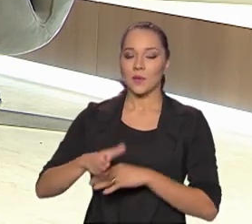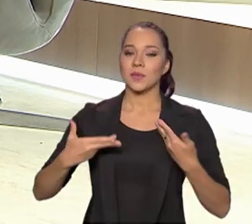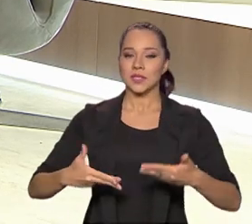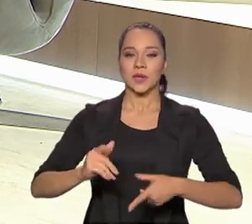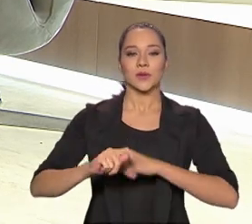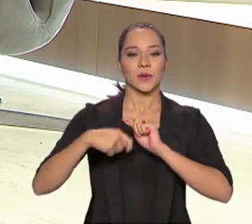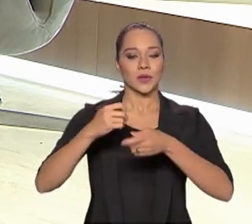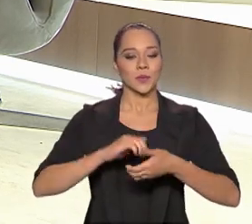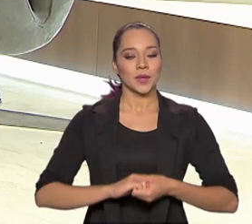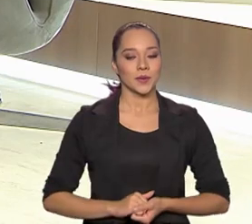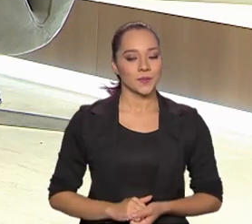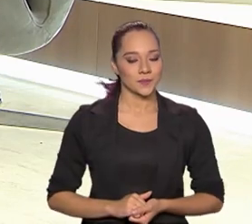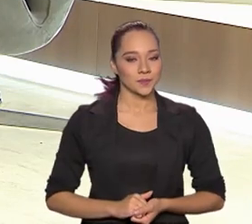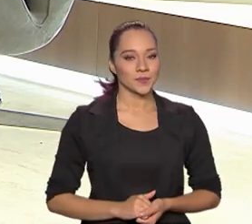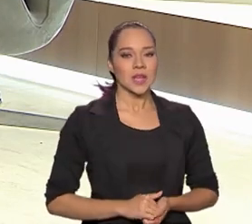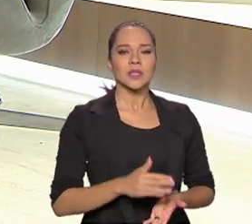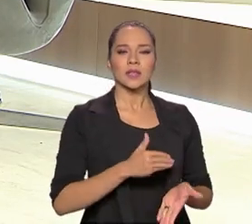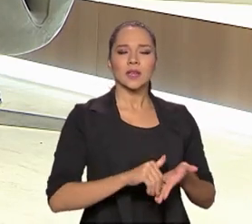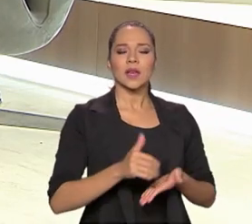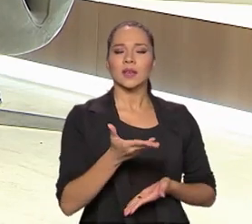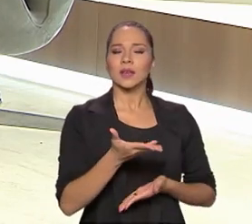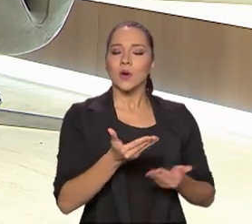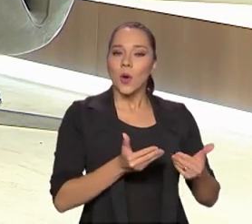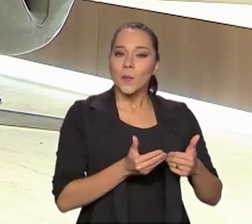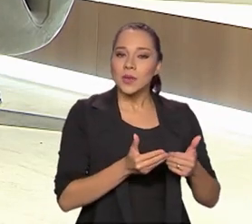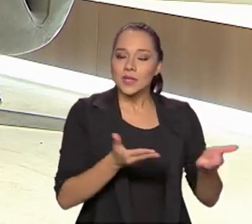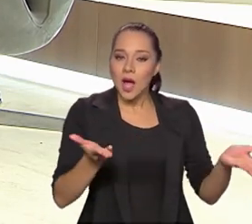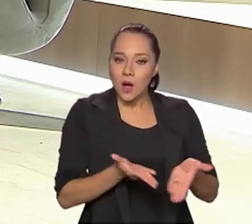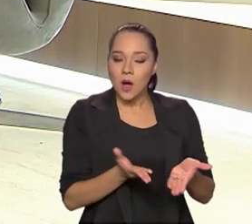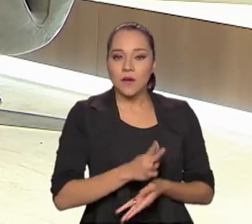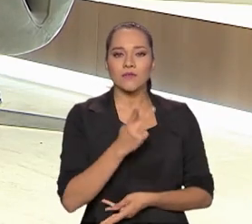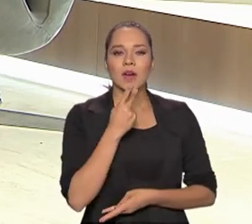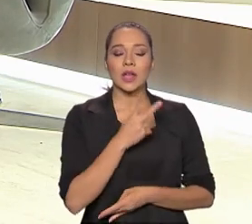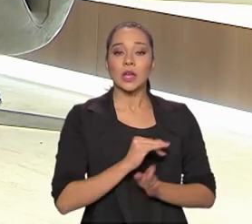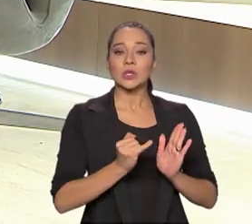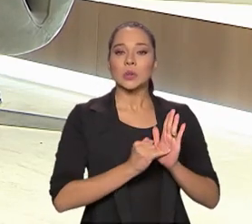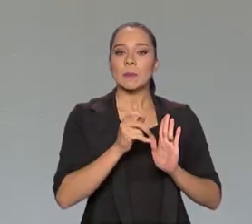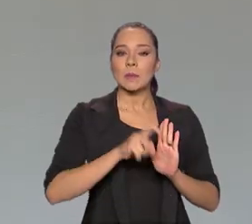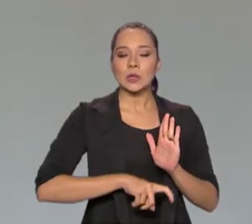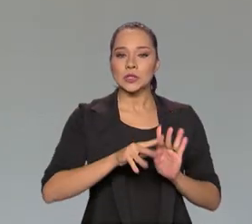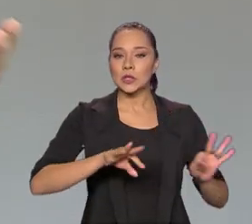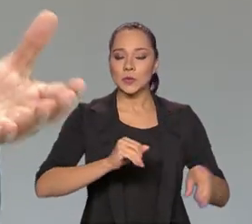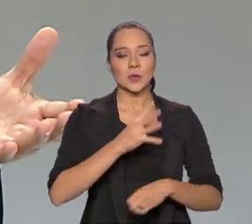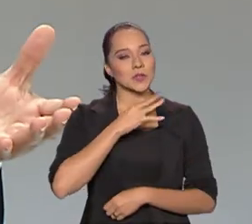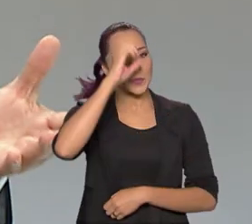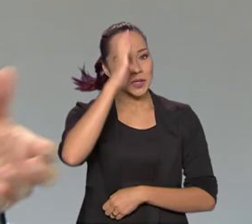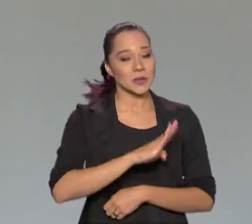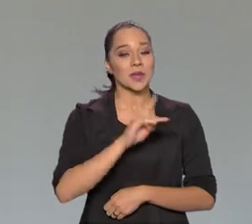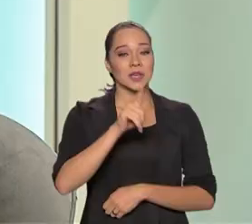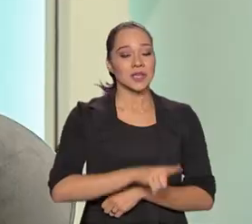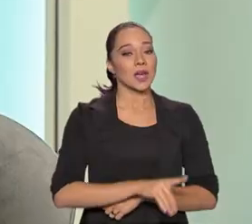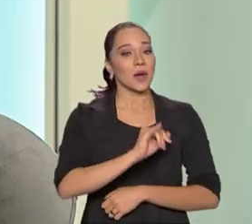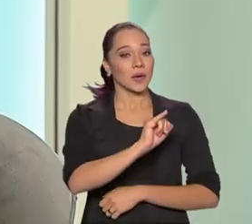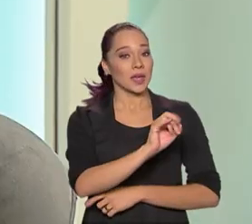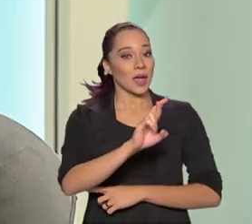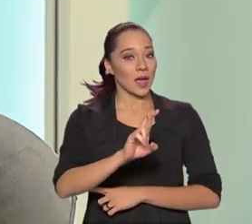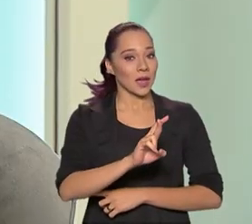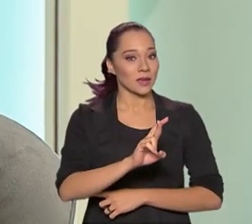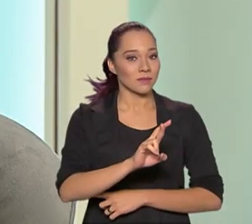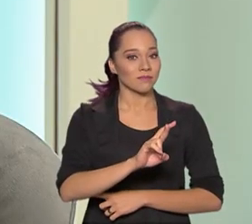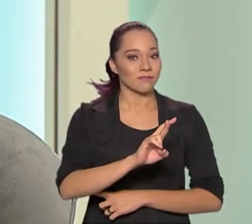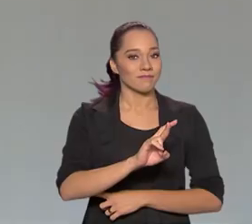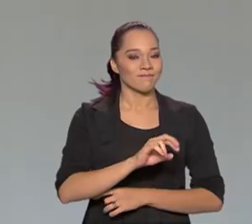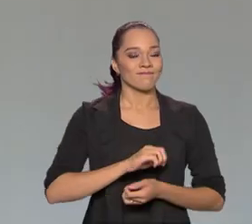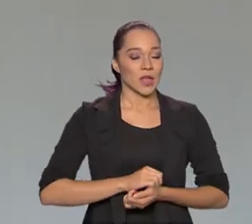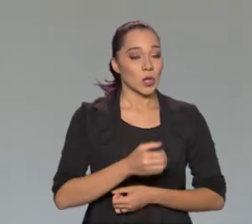Economia. Secretário, eu gostaria de abrir esse bloco agora falando de um imposto que todo mundo conhece no Brasil, que é o imposto de renda. No